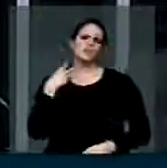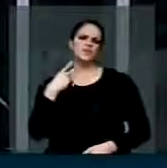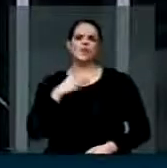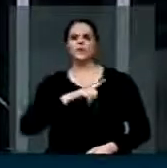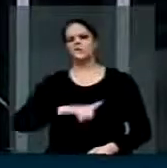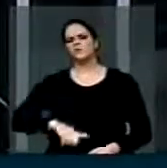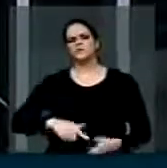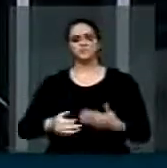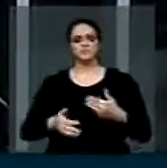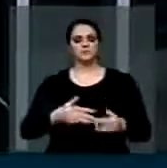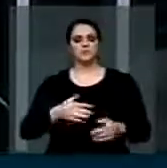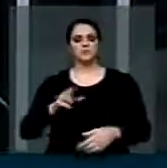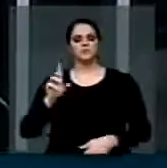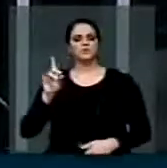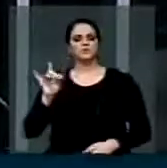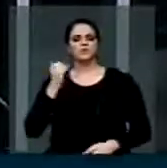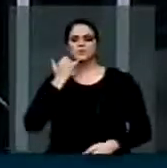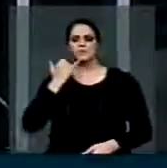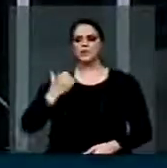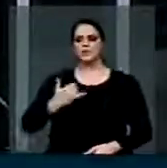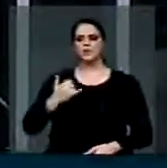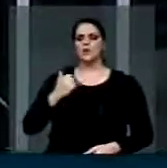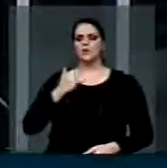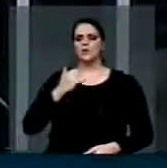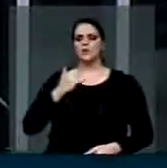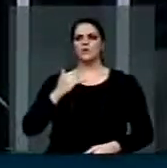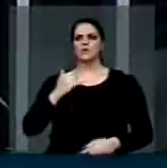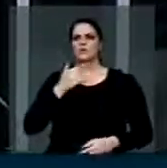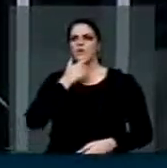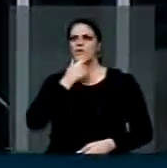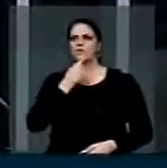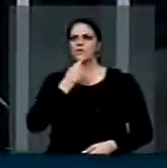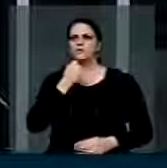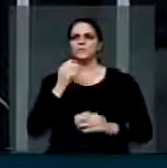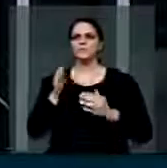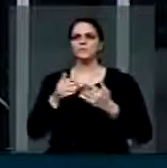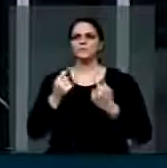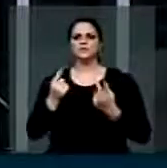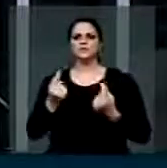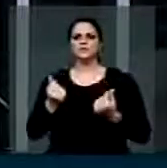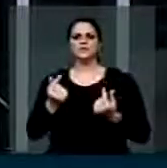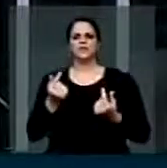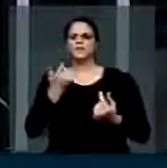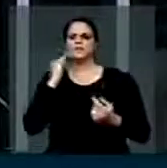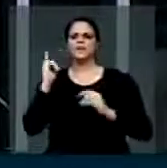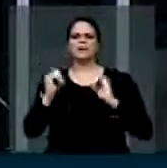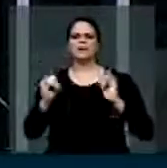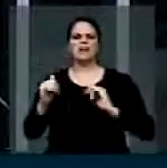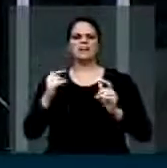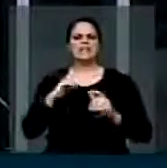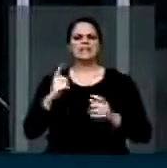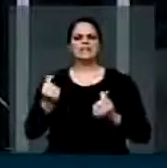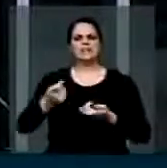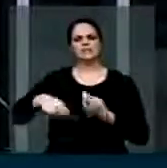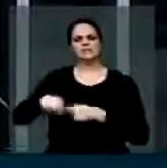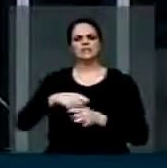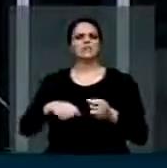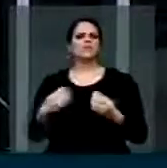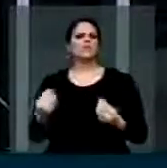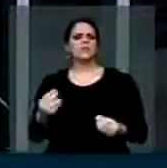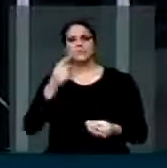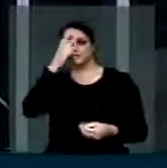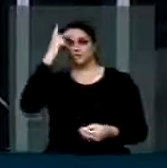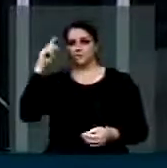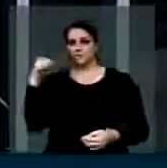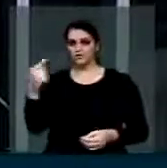vereador Basílio ligou para mim lá de Salgueiro, dá dinheiro ao prefeito, dá dinheiro a não sei quem. Esses